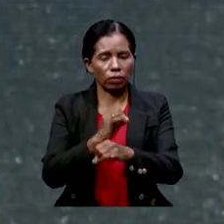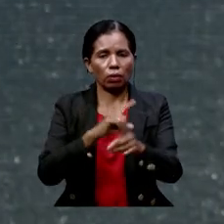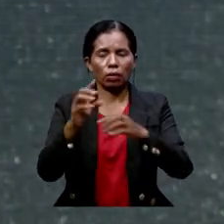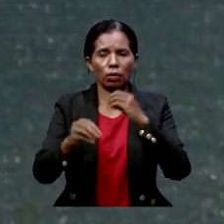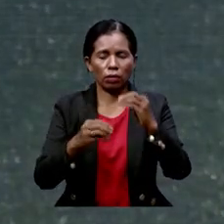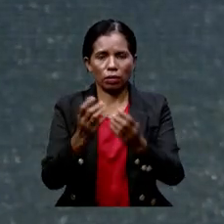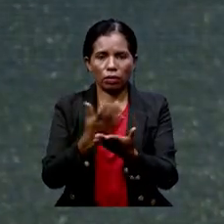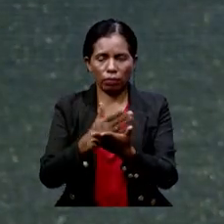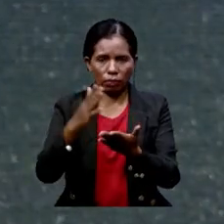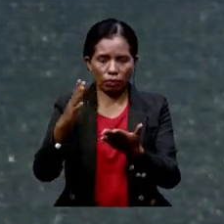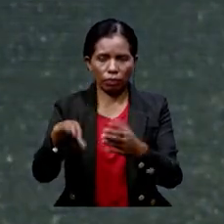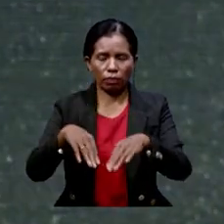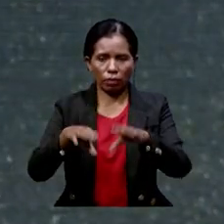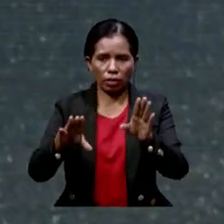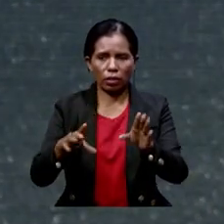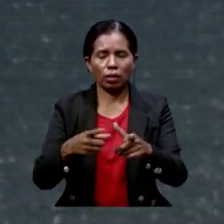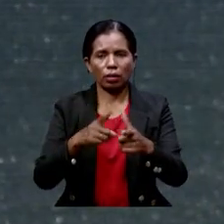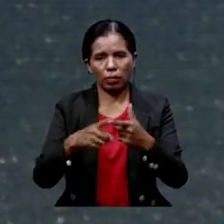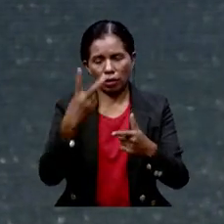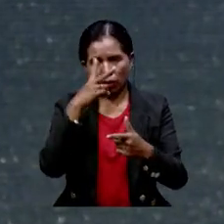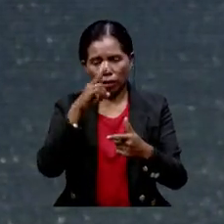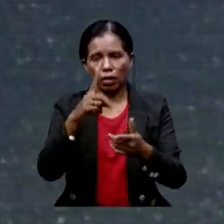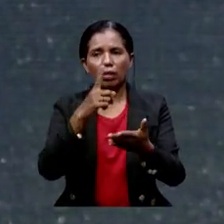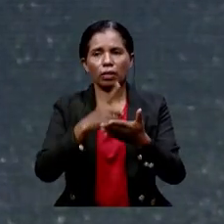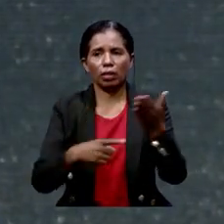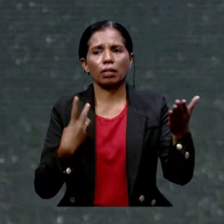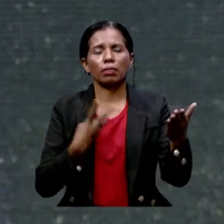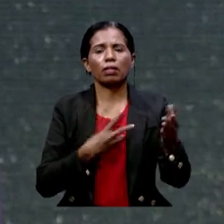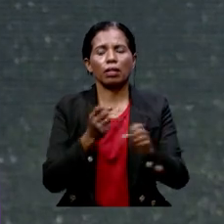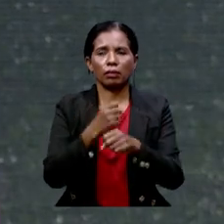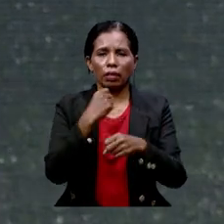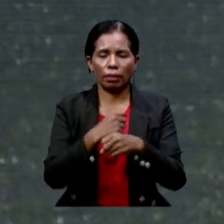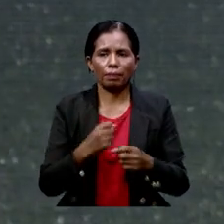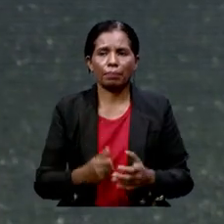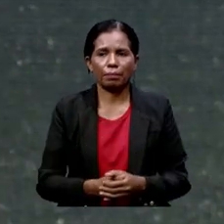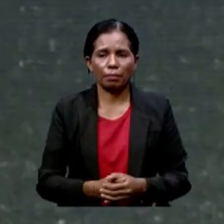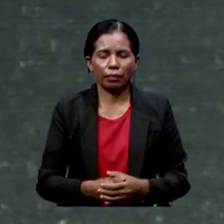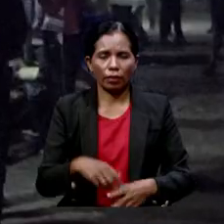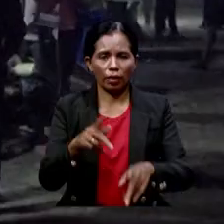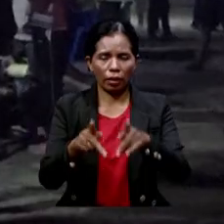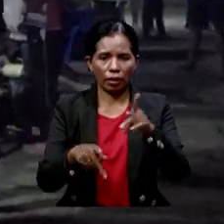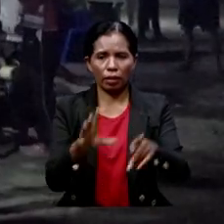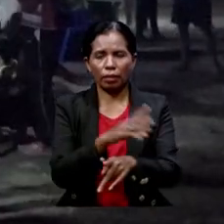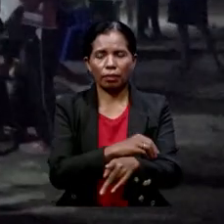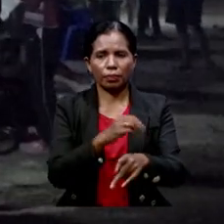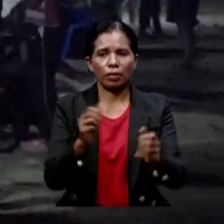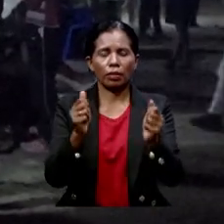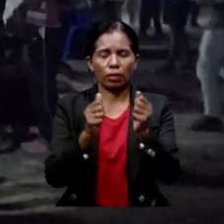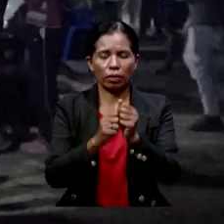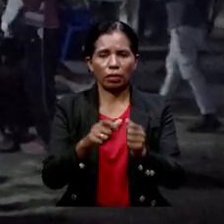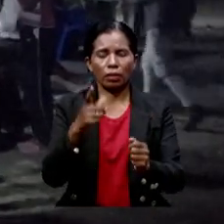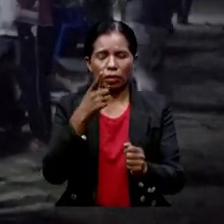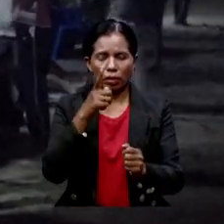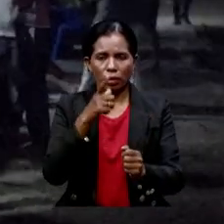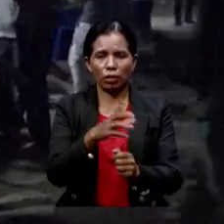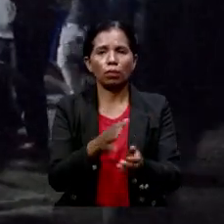fahe tarefas, depois ita haretok saida makita tu halo. Negosiante lokal Teresia Falo holian baikeno